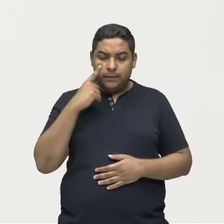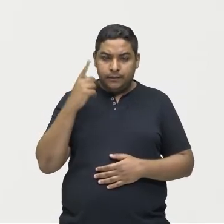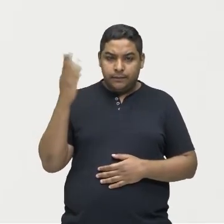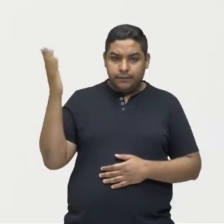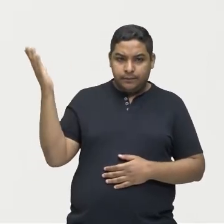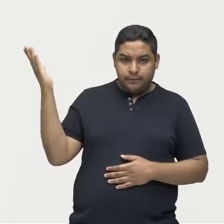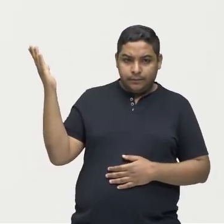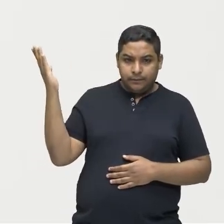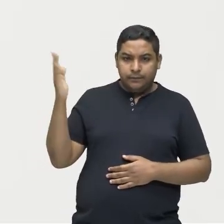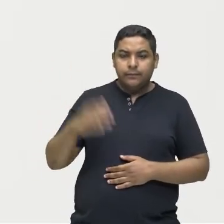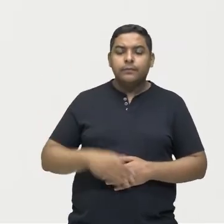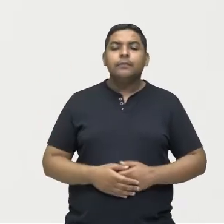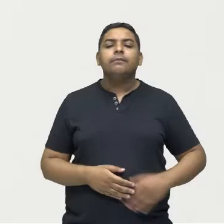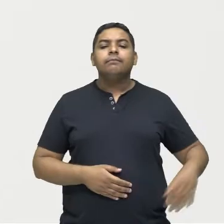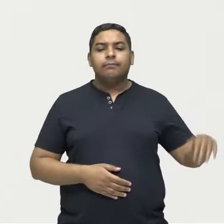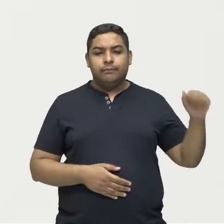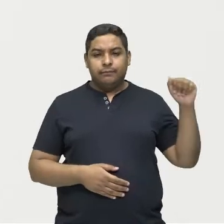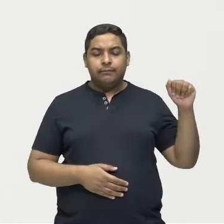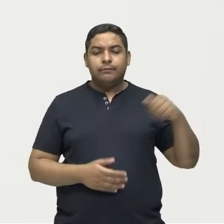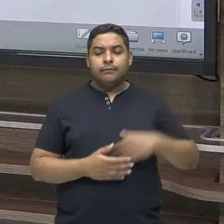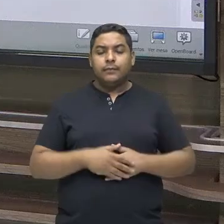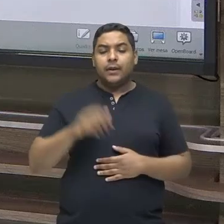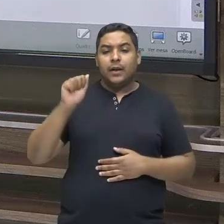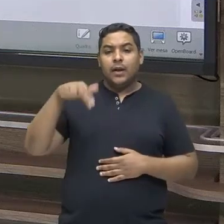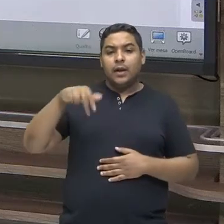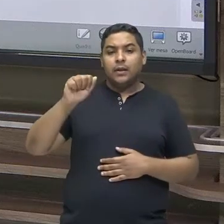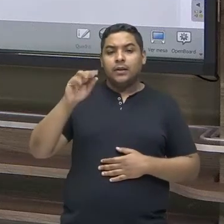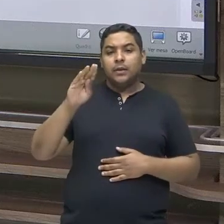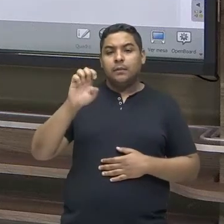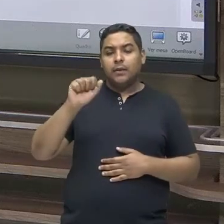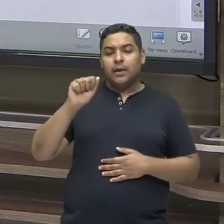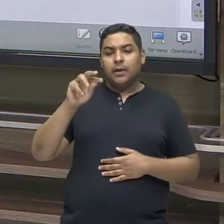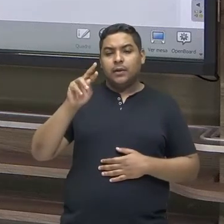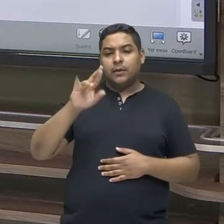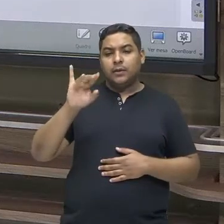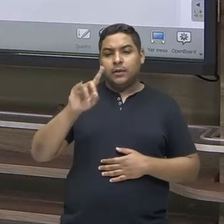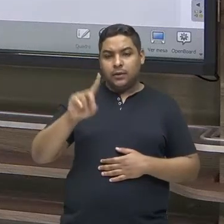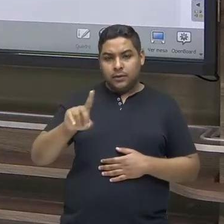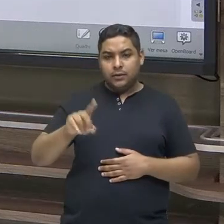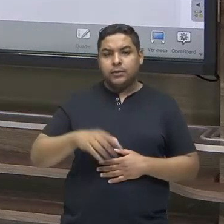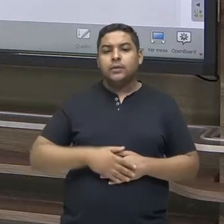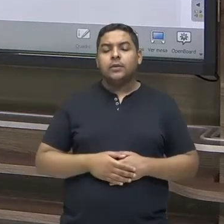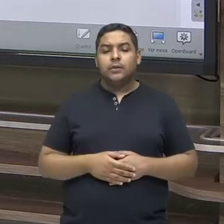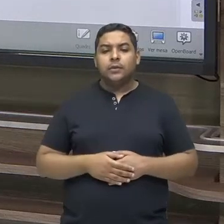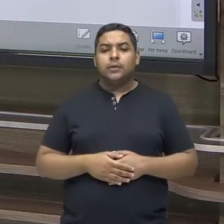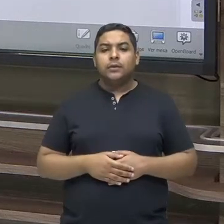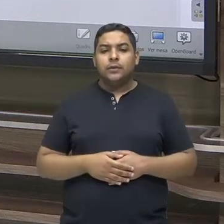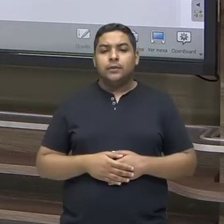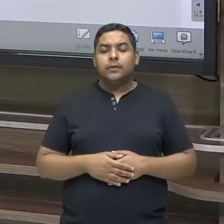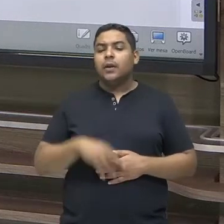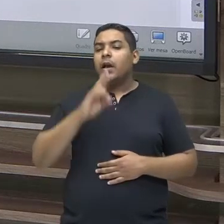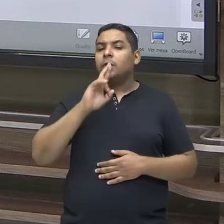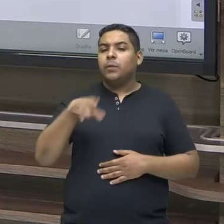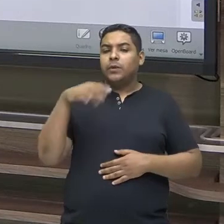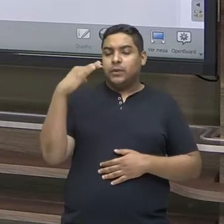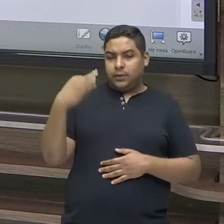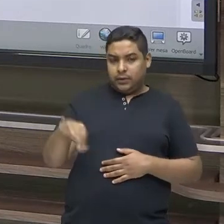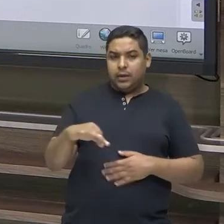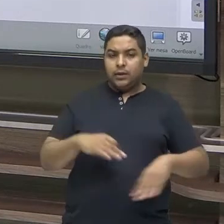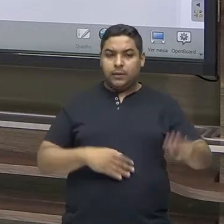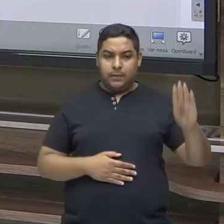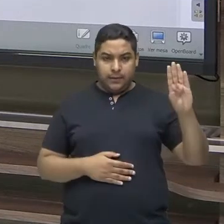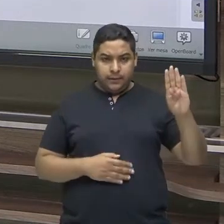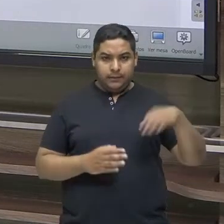isso, eu vou ler aí as respostas, né? Ana Beatriz colocando aí como a resposta correta a letra B, né? E a